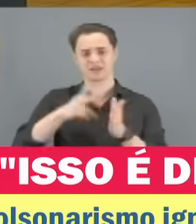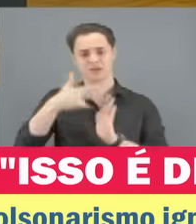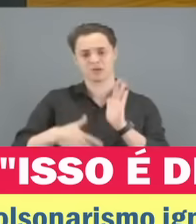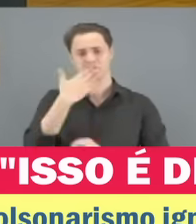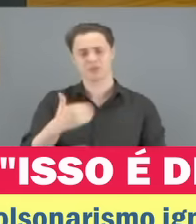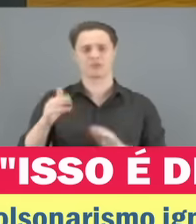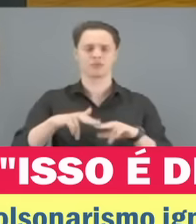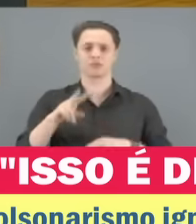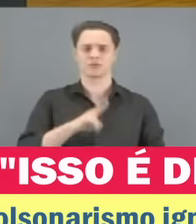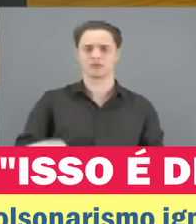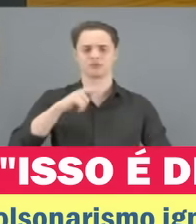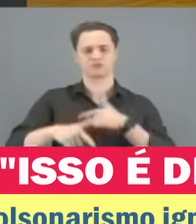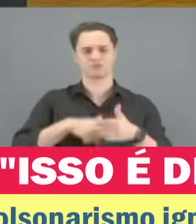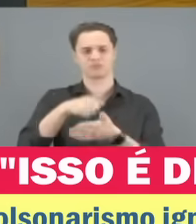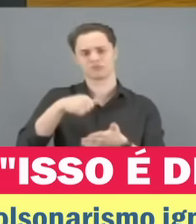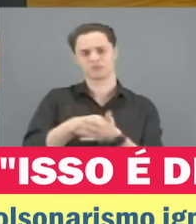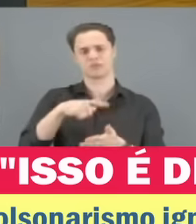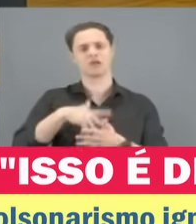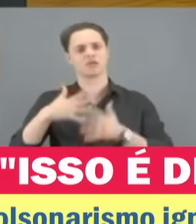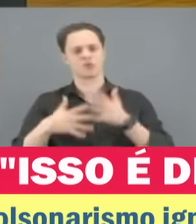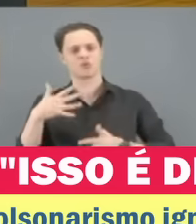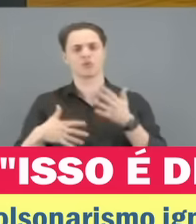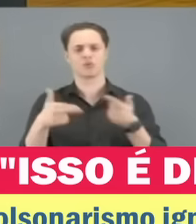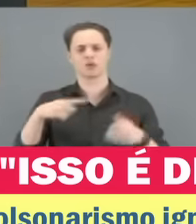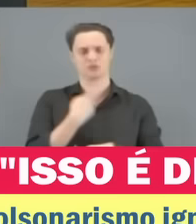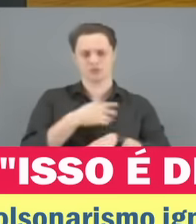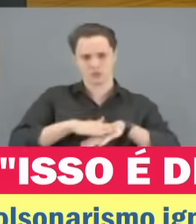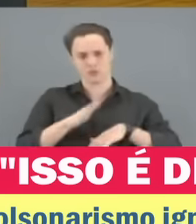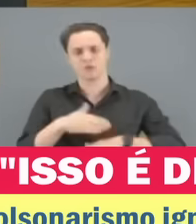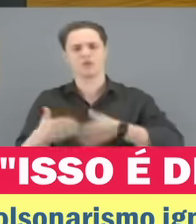por isso eles vão trabalhar, seja gritando, interferindo nas intervenções que a gente faz,